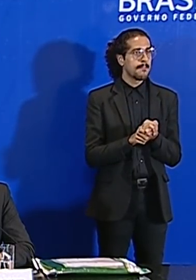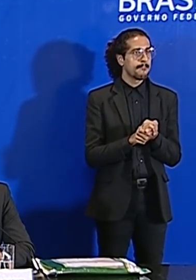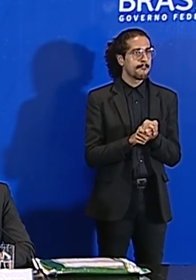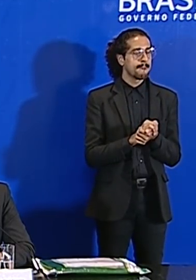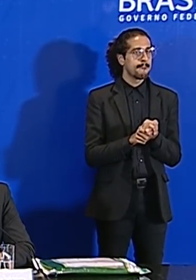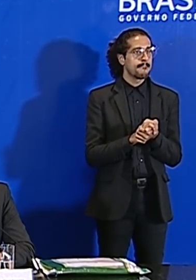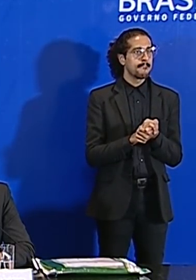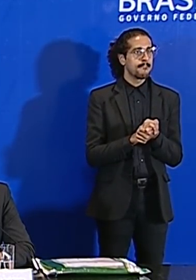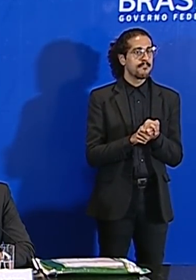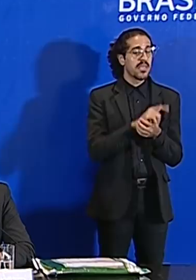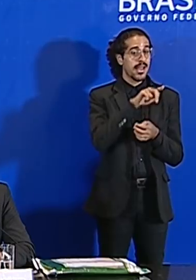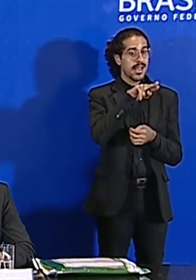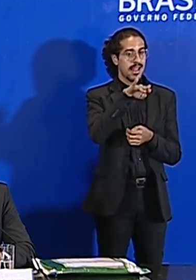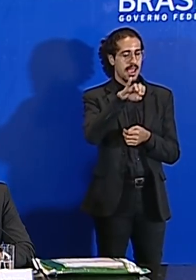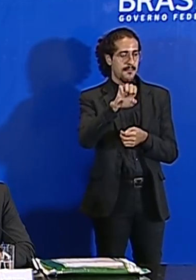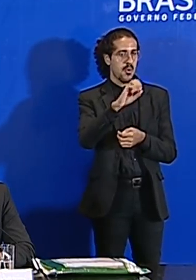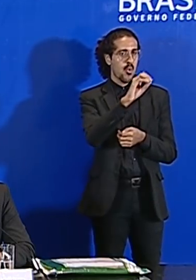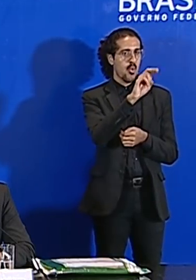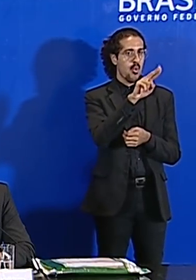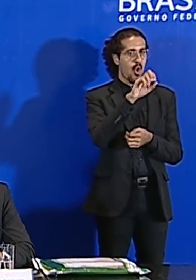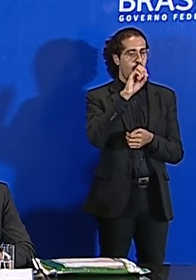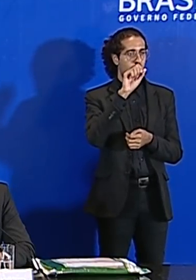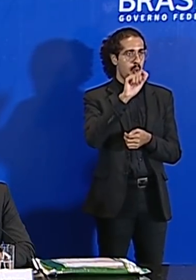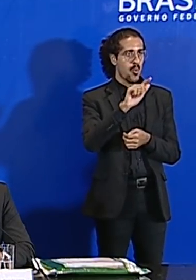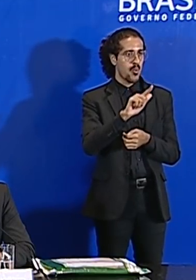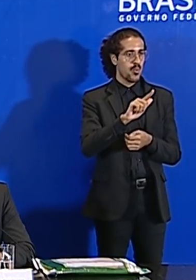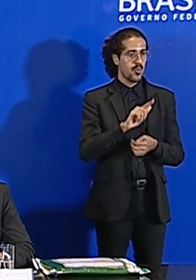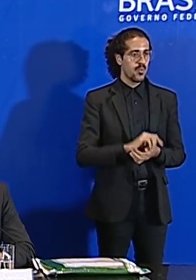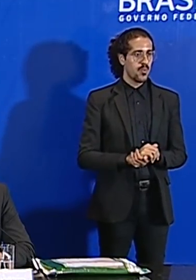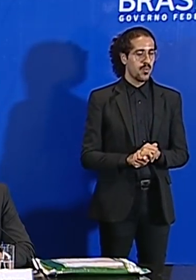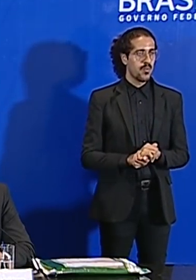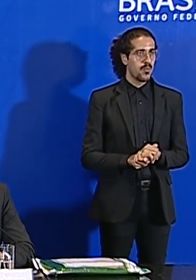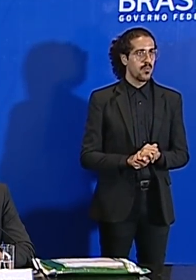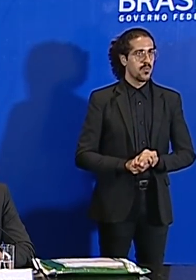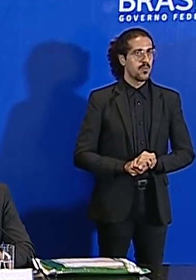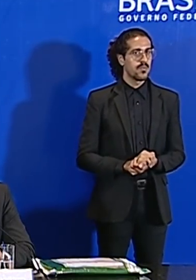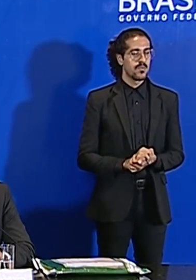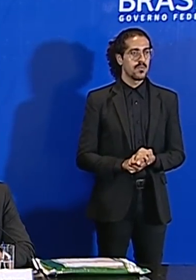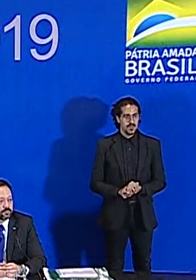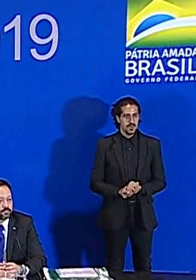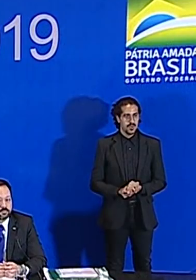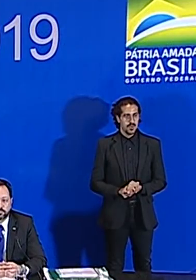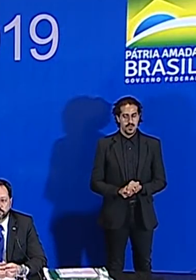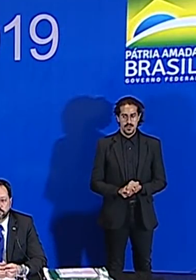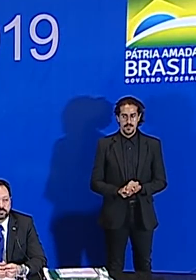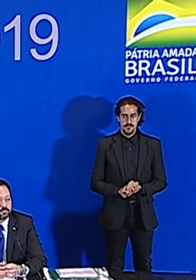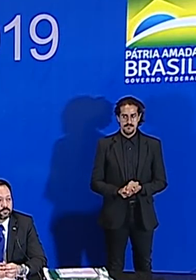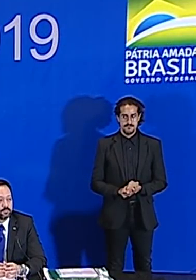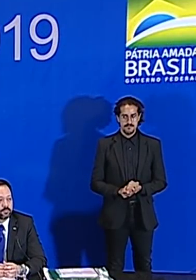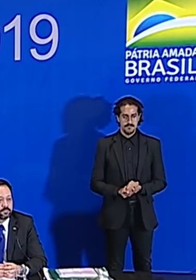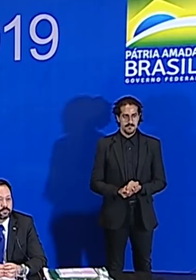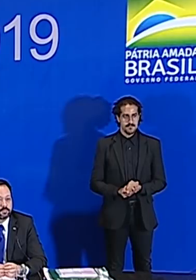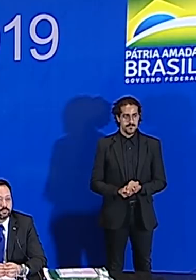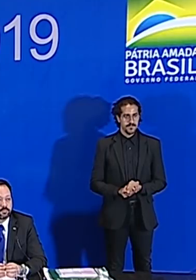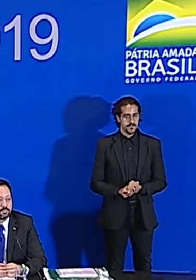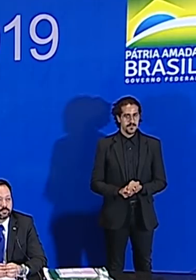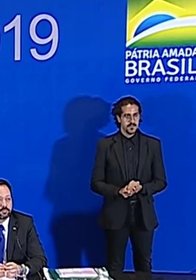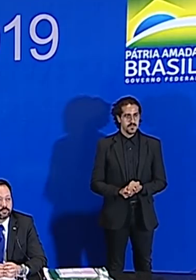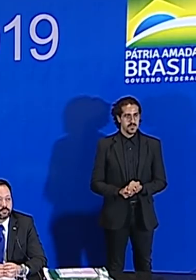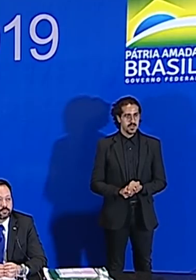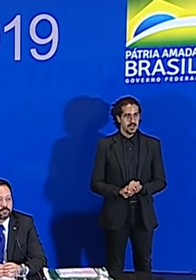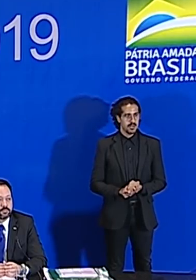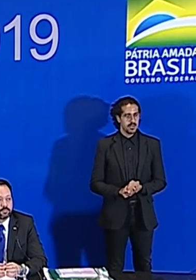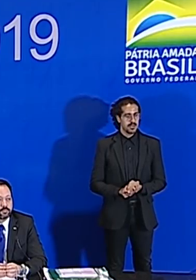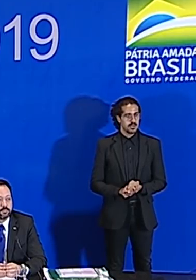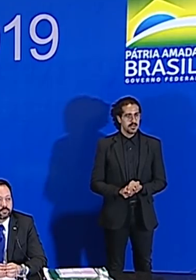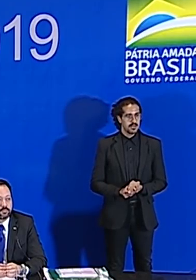Pois não. Você quer um microfone, Guilherme? Tem aí um microfone? Não? Então fala. Fala mais